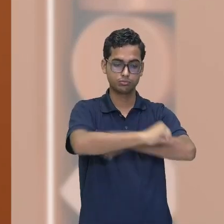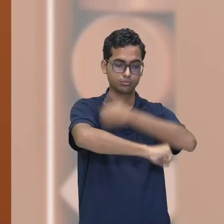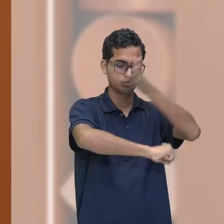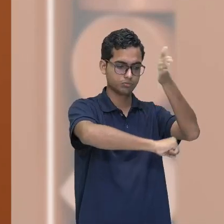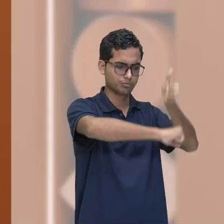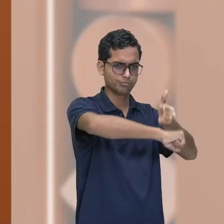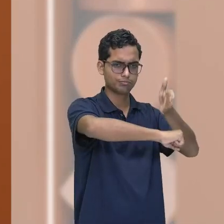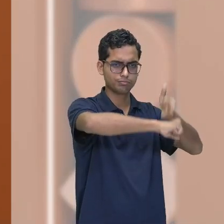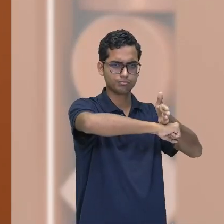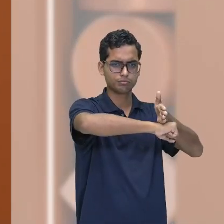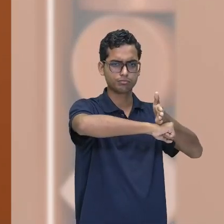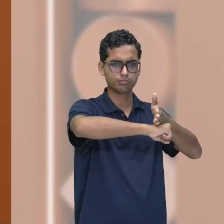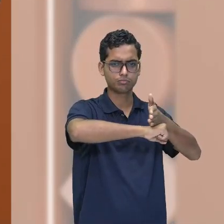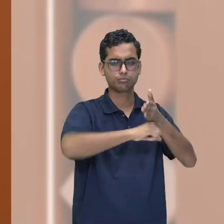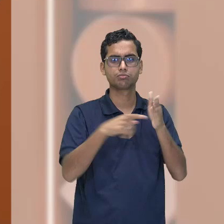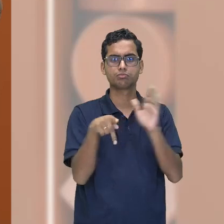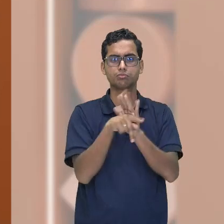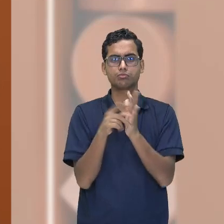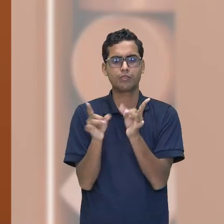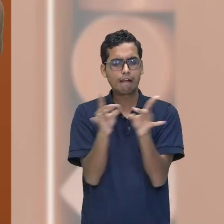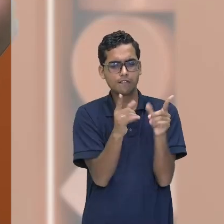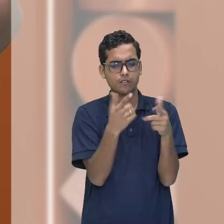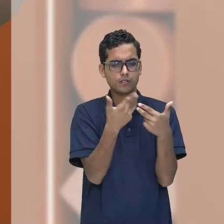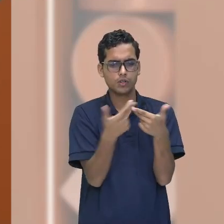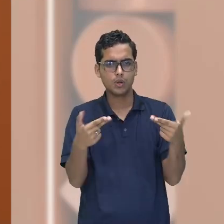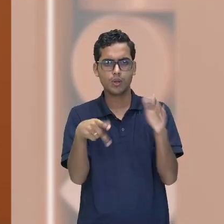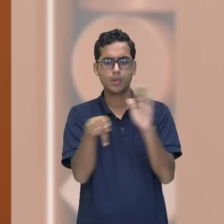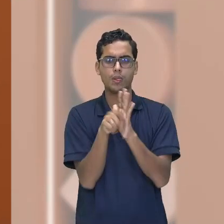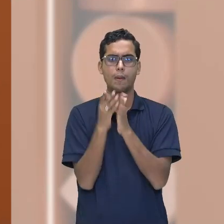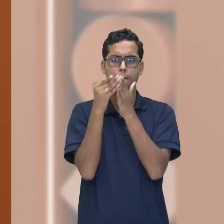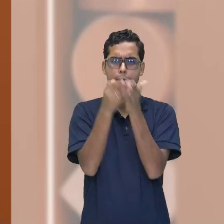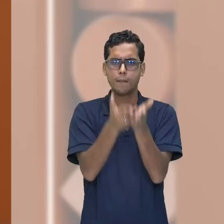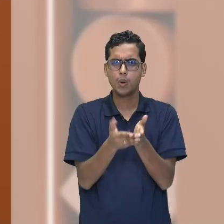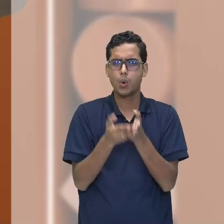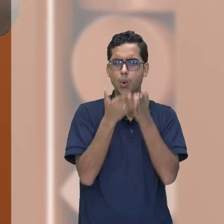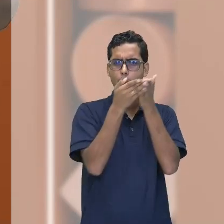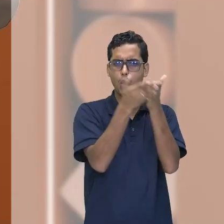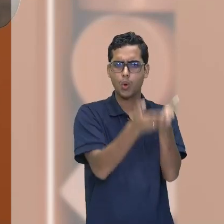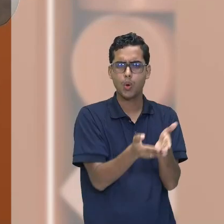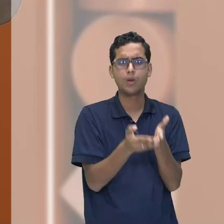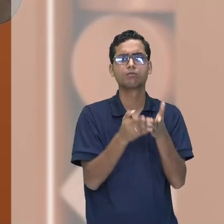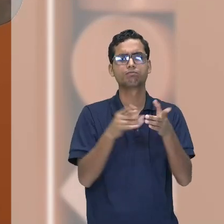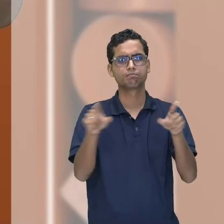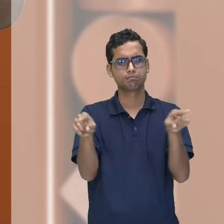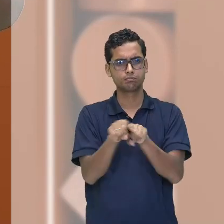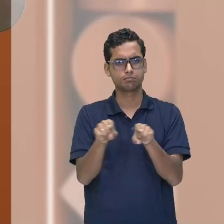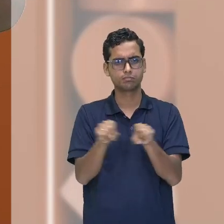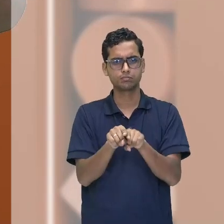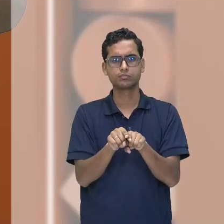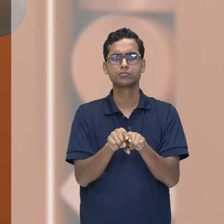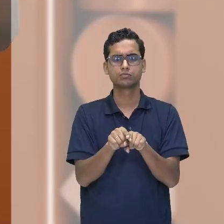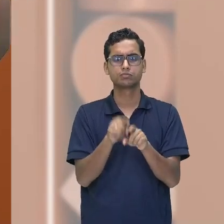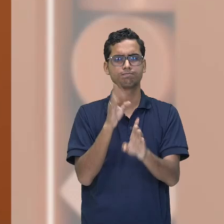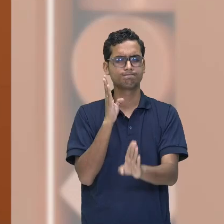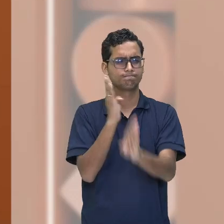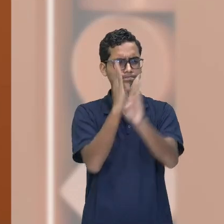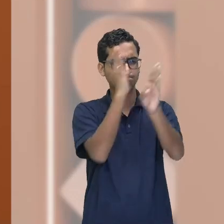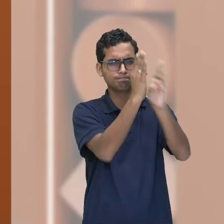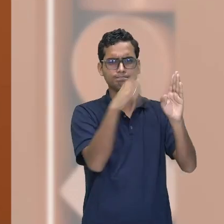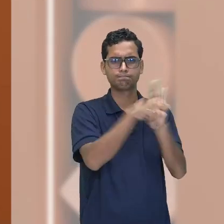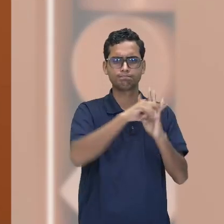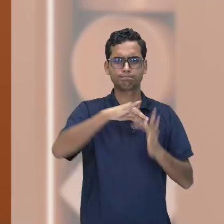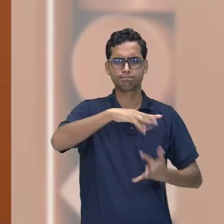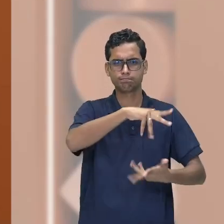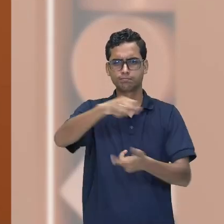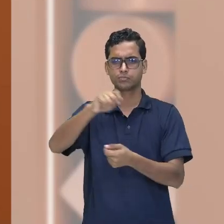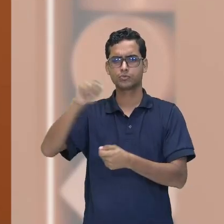quê? Do expansionismo mercantil, das chamadas grandes navegações, das chamadas grandes descobertas do mundo pelos europeus,